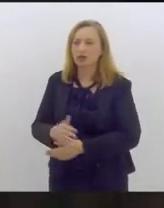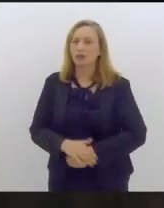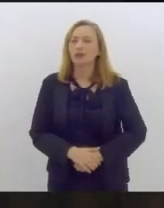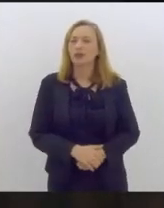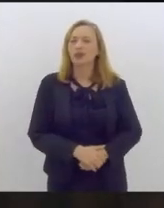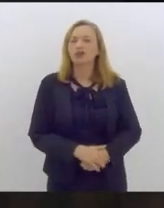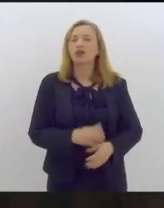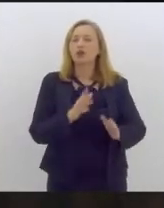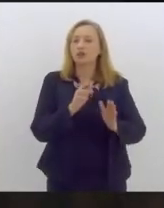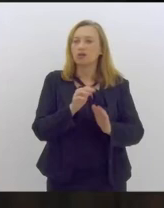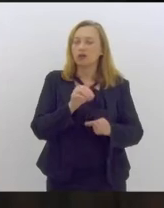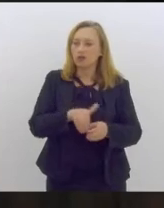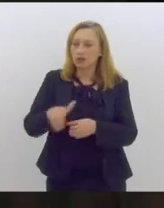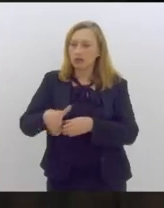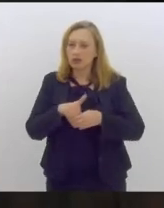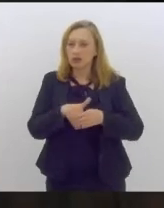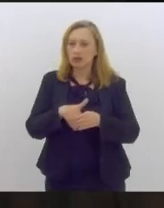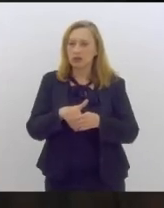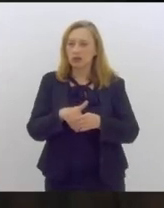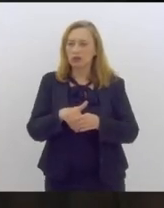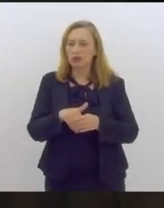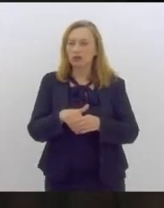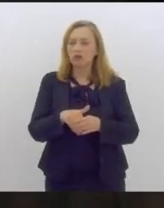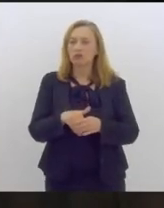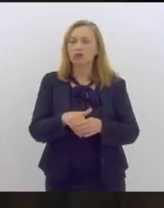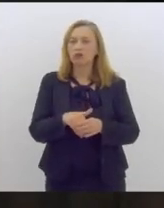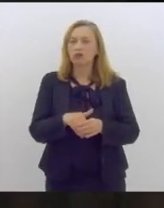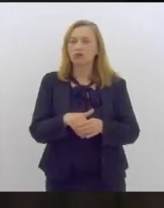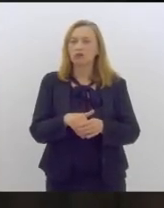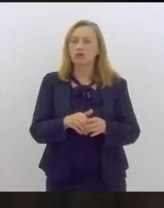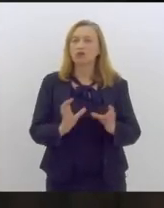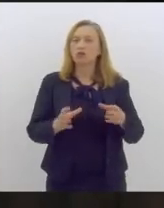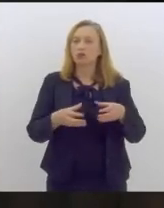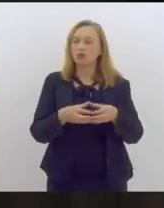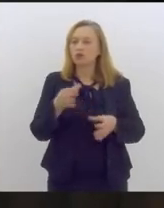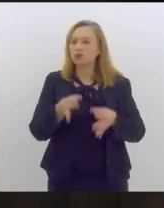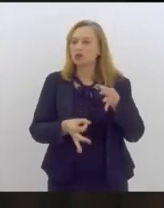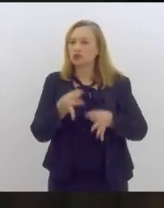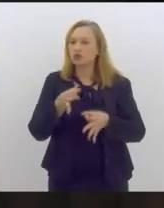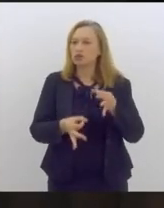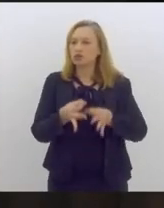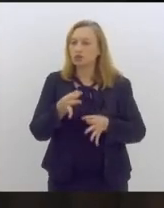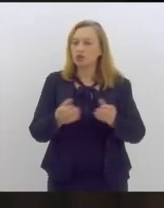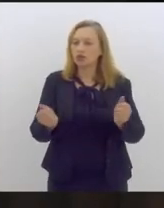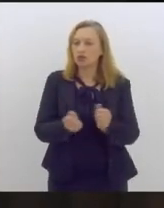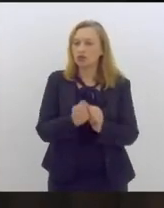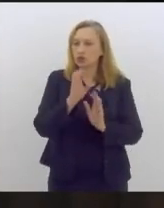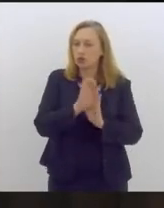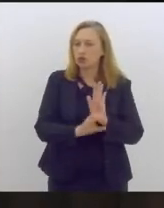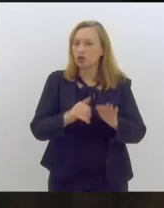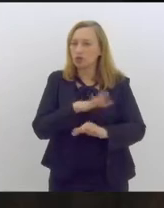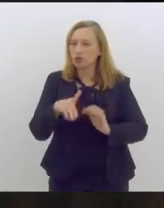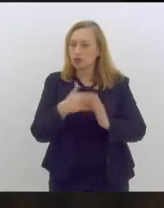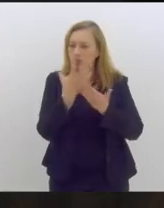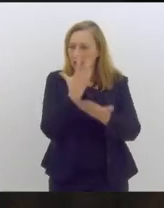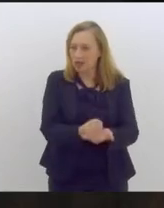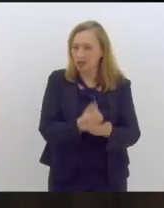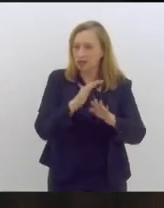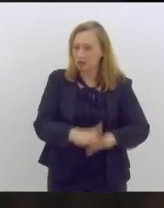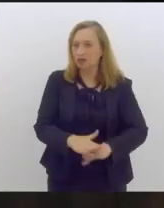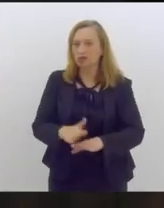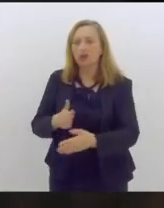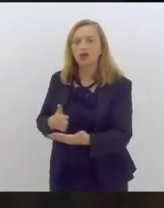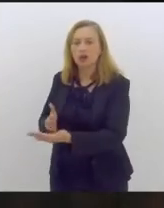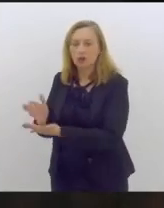aprovado em votação parecido da comissão de condição Justiça com emendas e hoje que a prova Manias